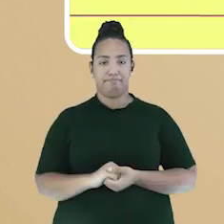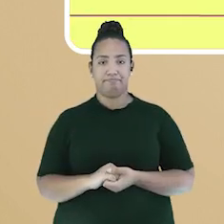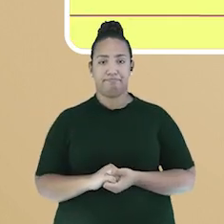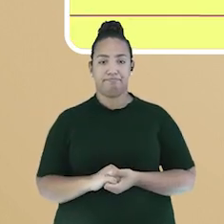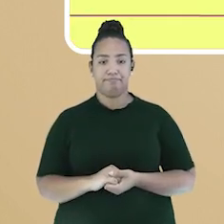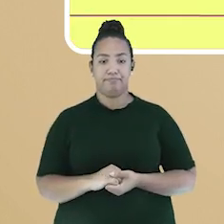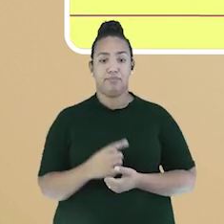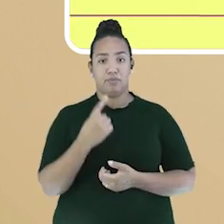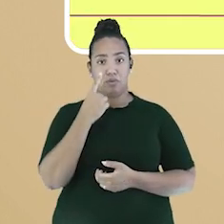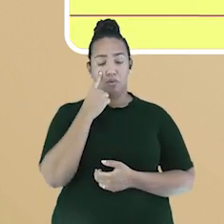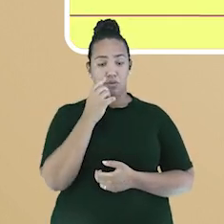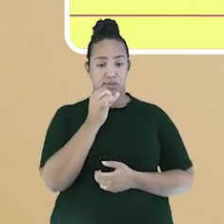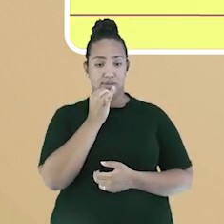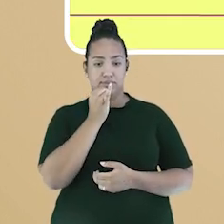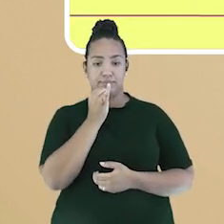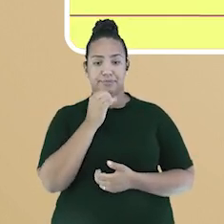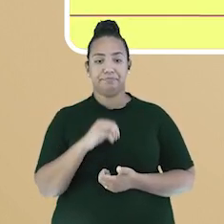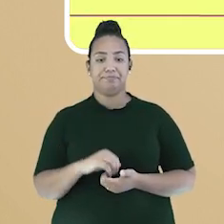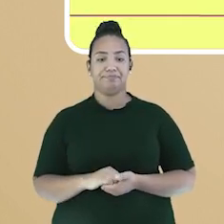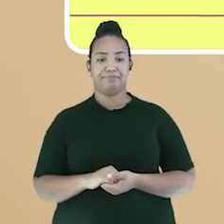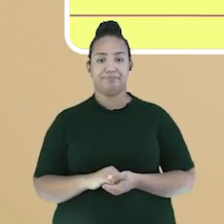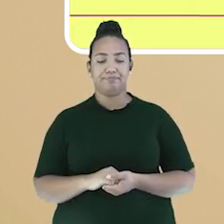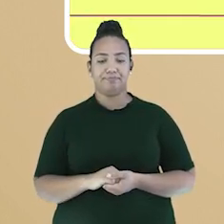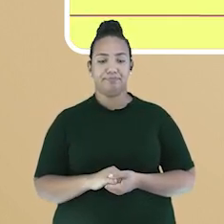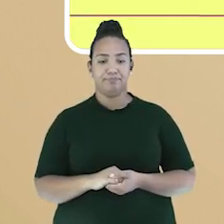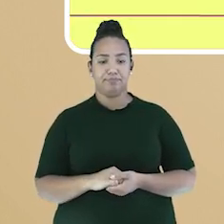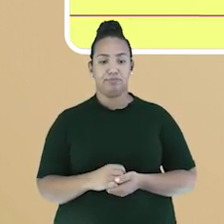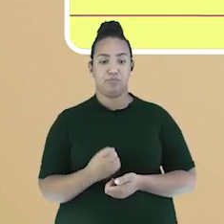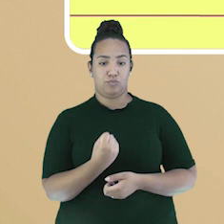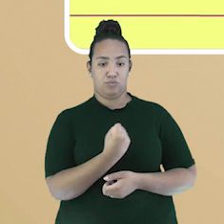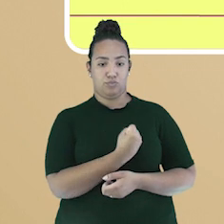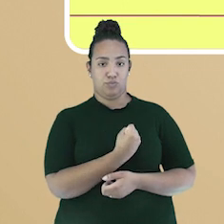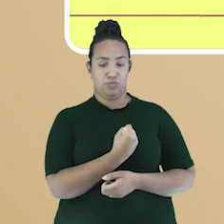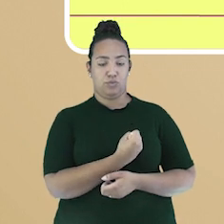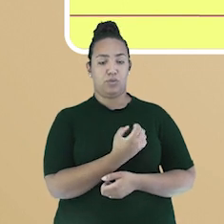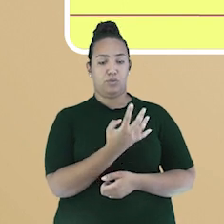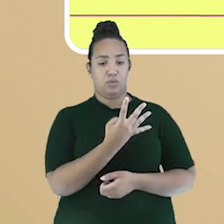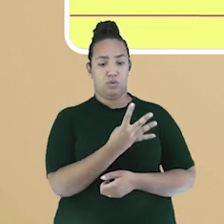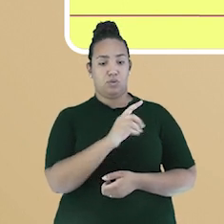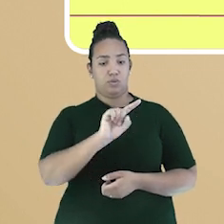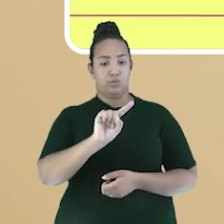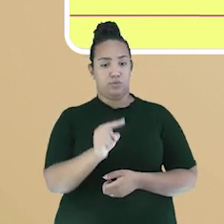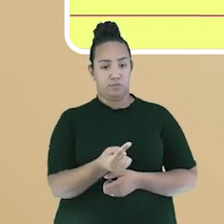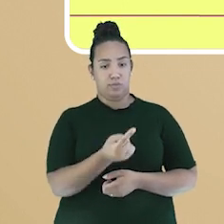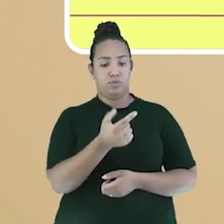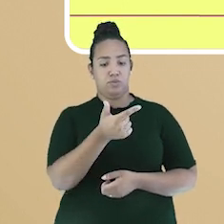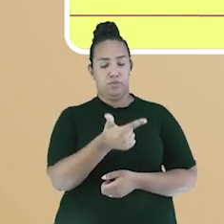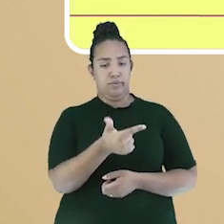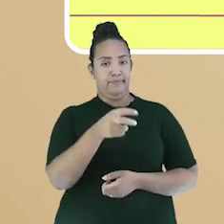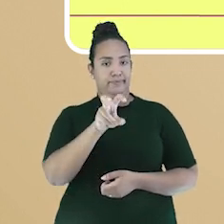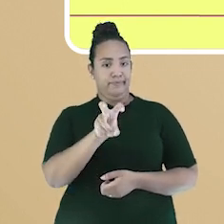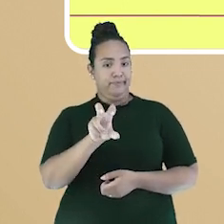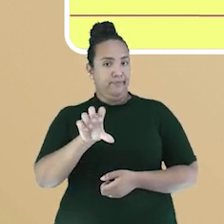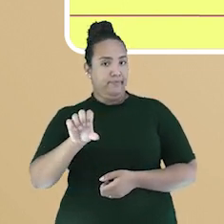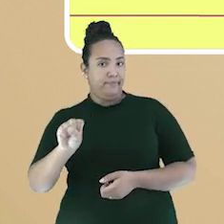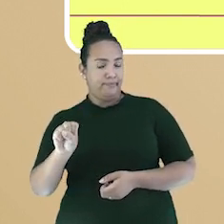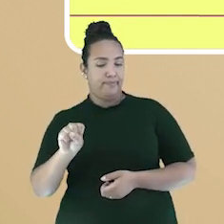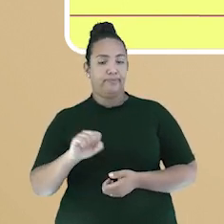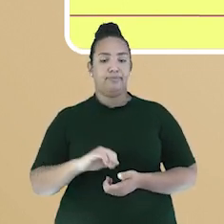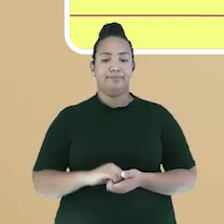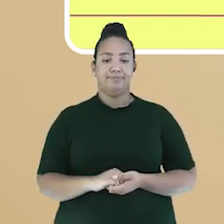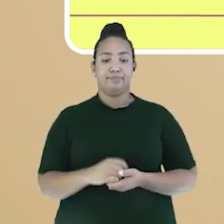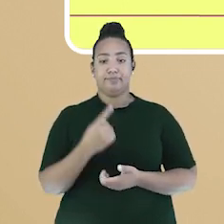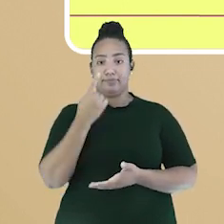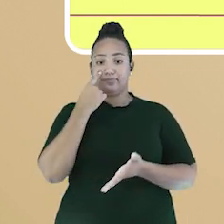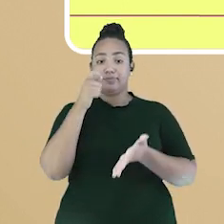outro exemplo aqui o número composto é o número 4.258 se escreve